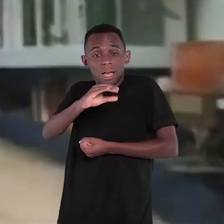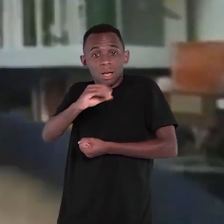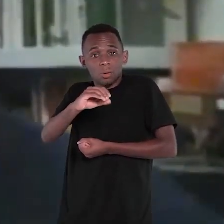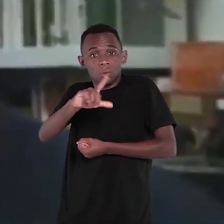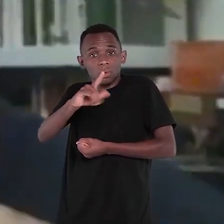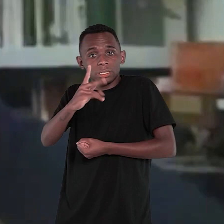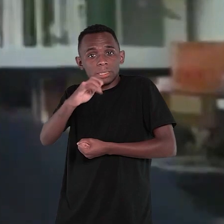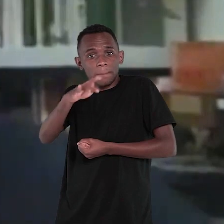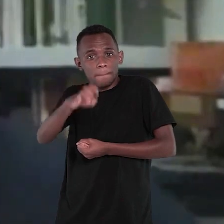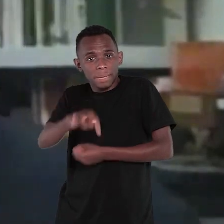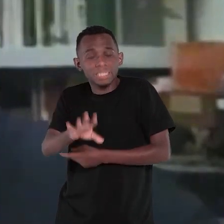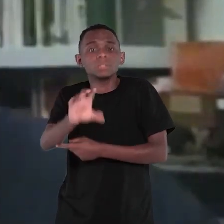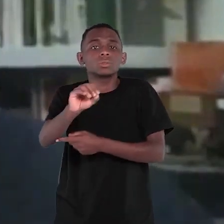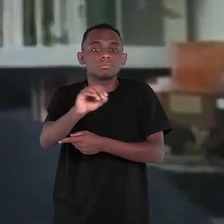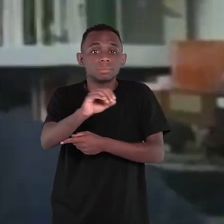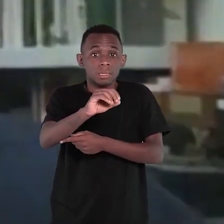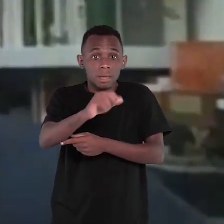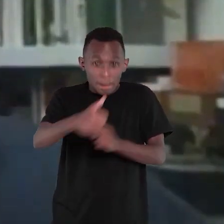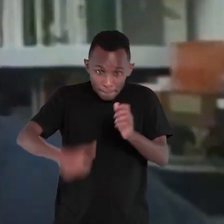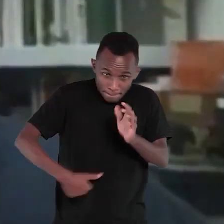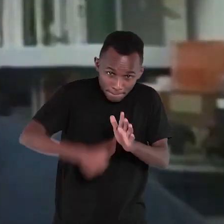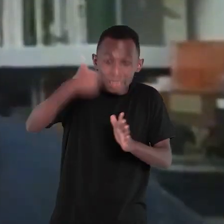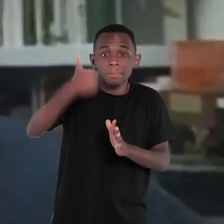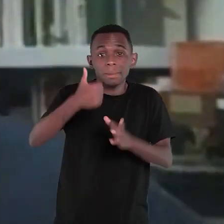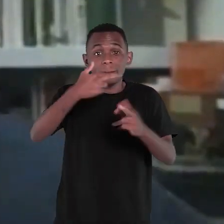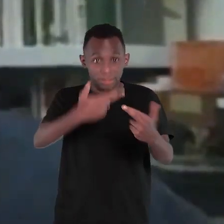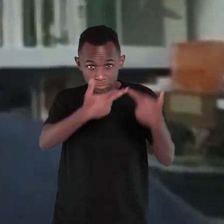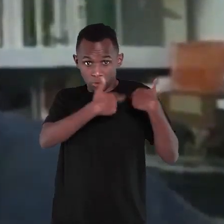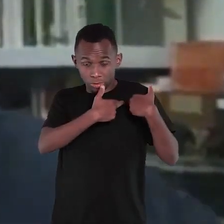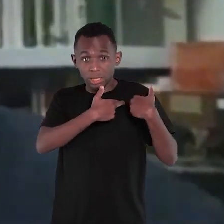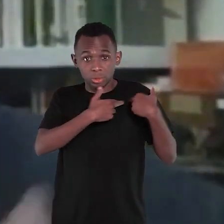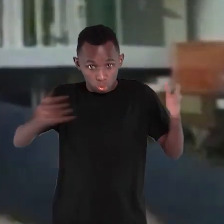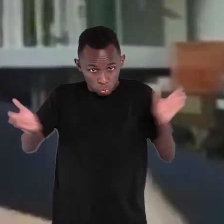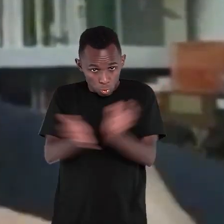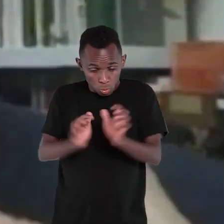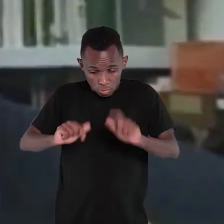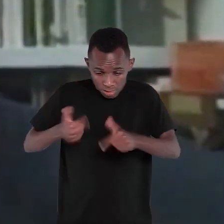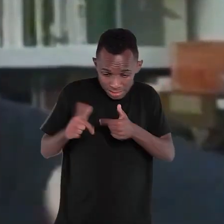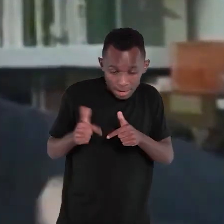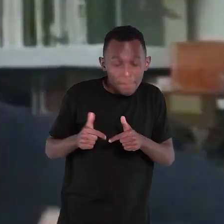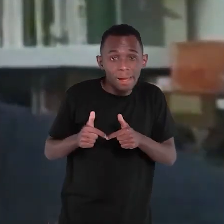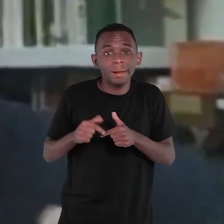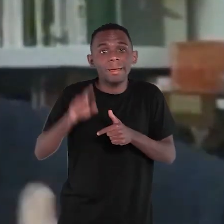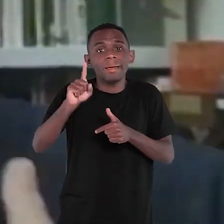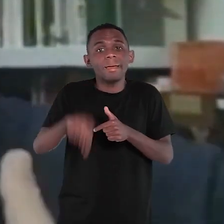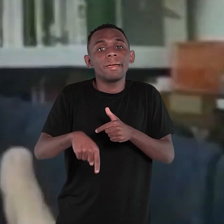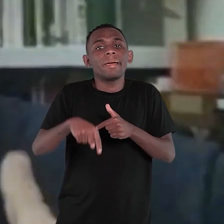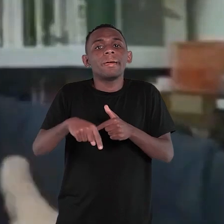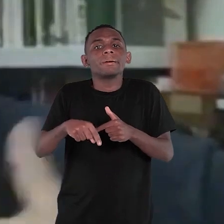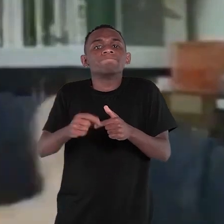a primeira função da equipe da biblioteca é estar